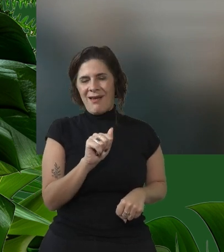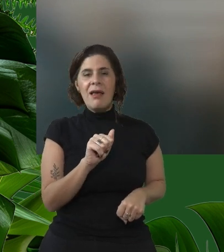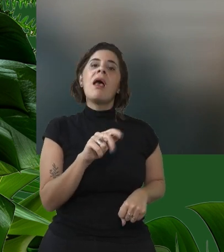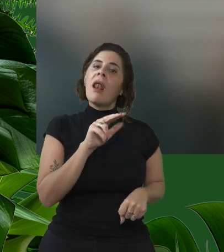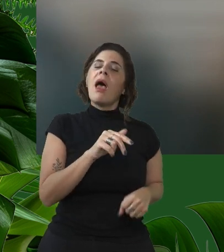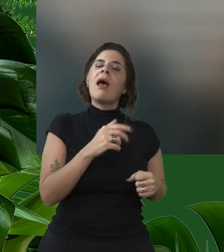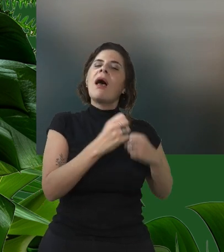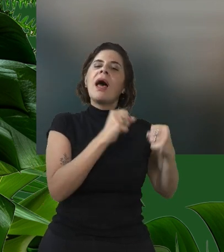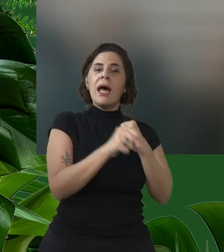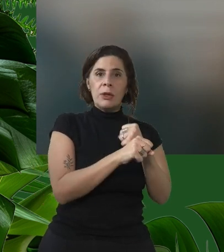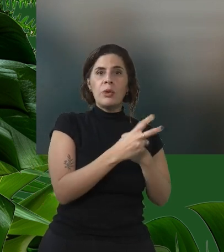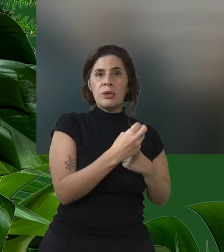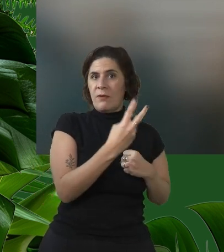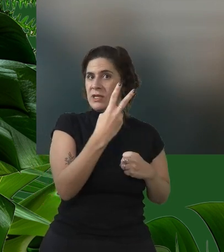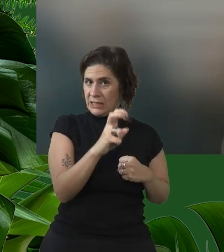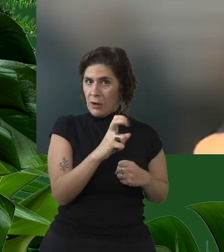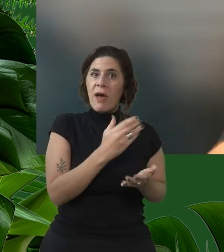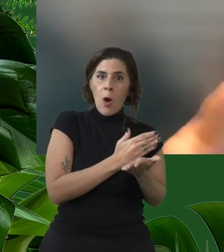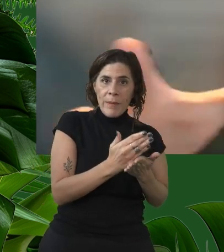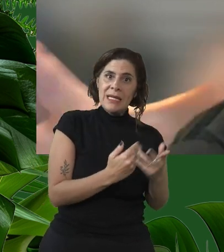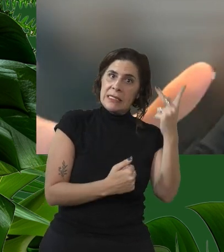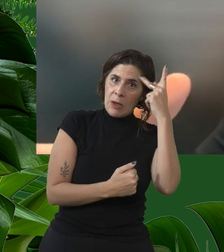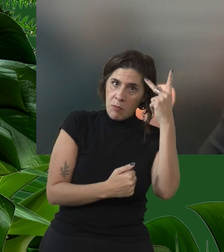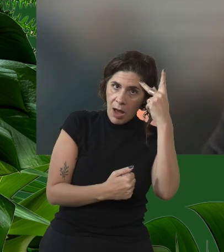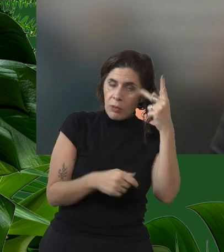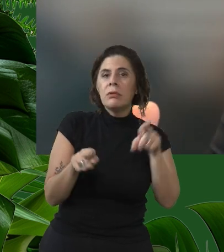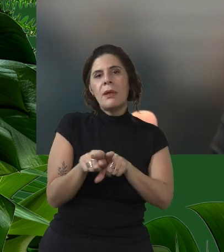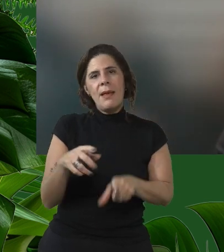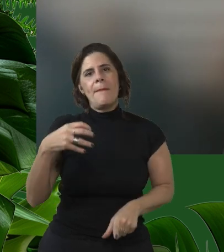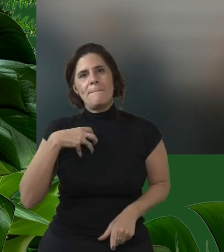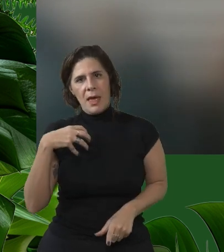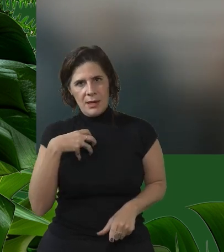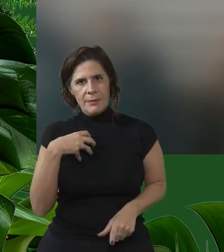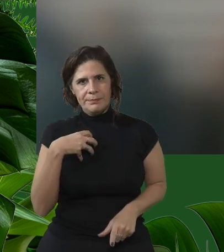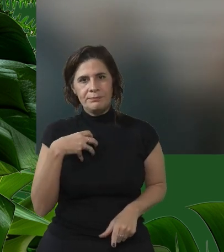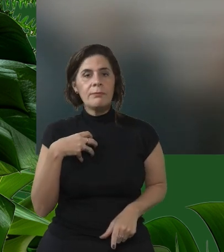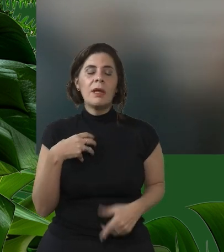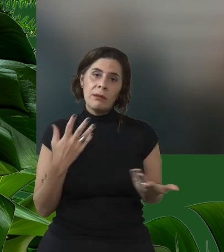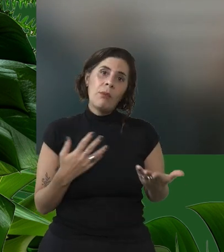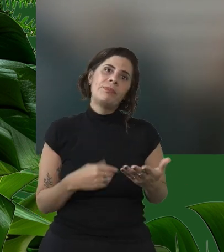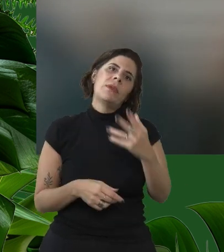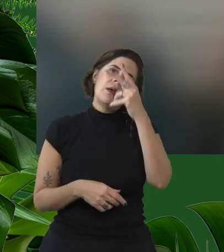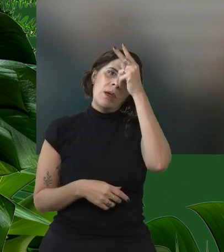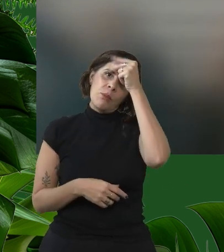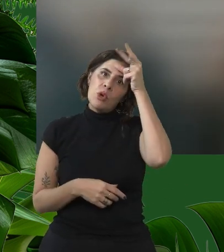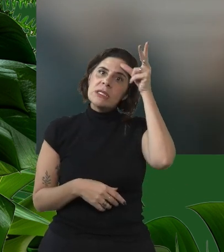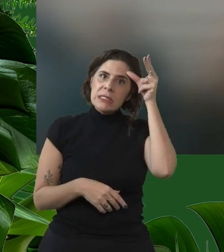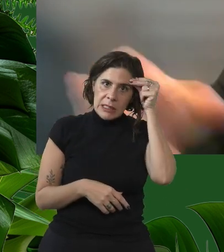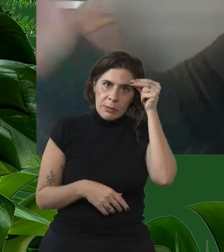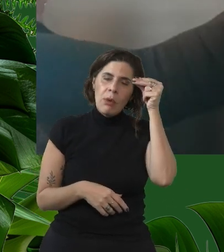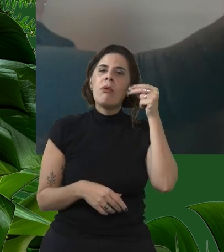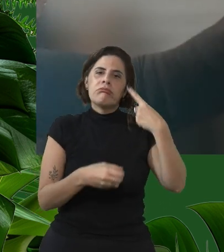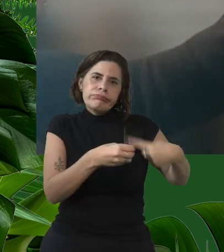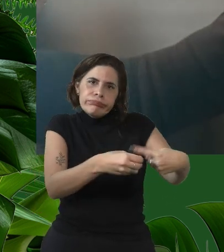Paulo e no território da Bahia. Então, nos municípios responsáveis por levar água, né, para a região metropolitana de São